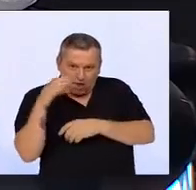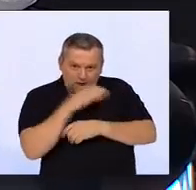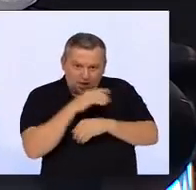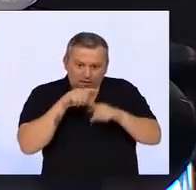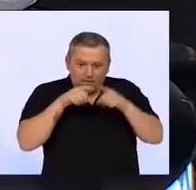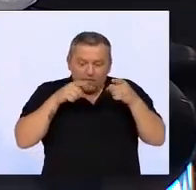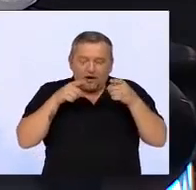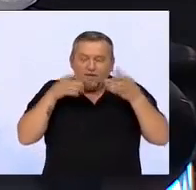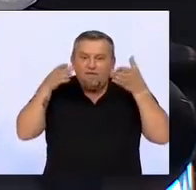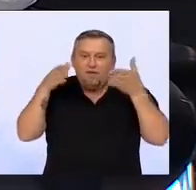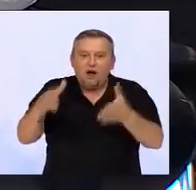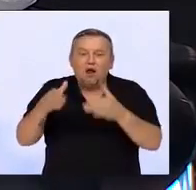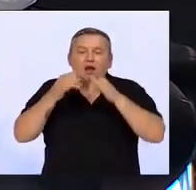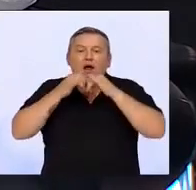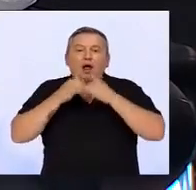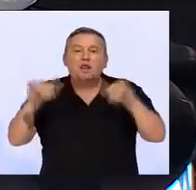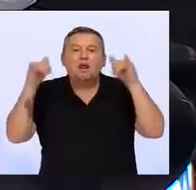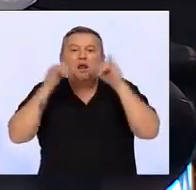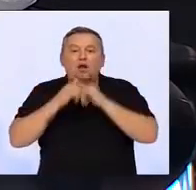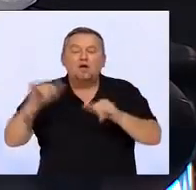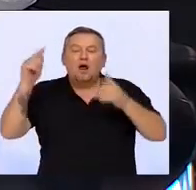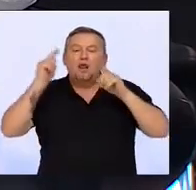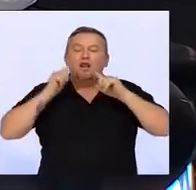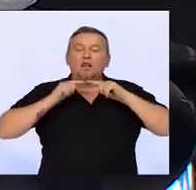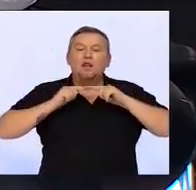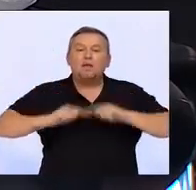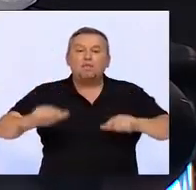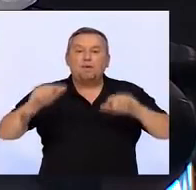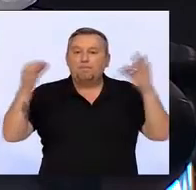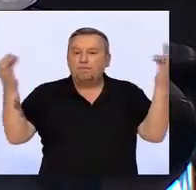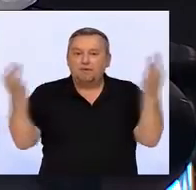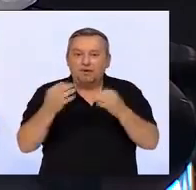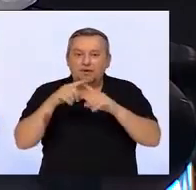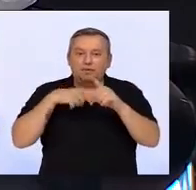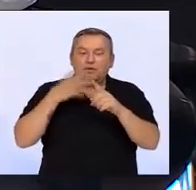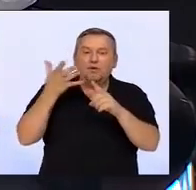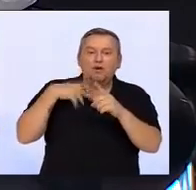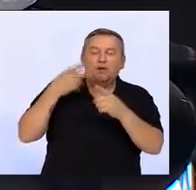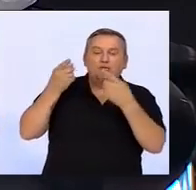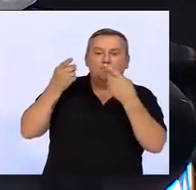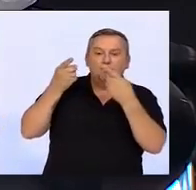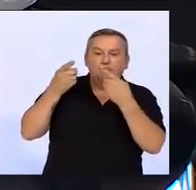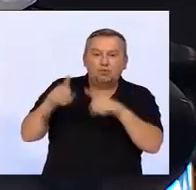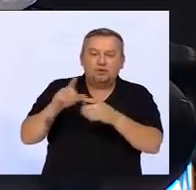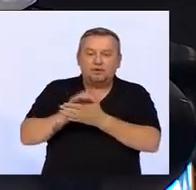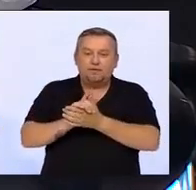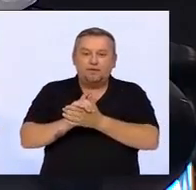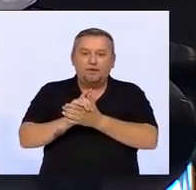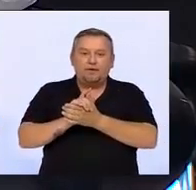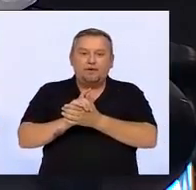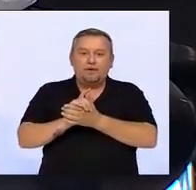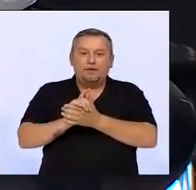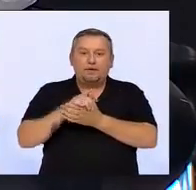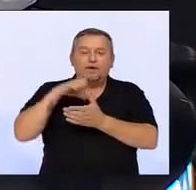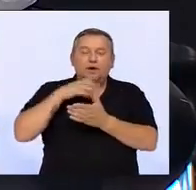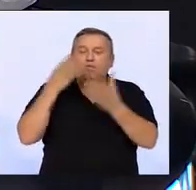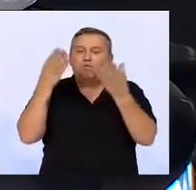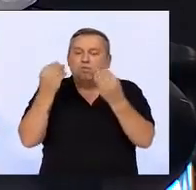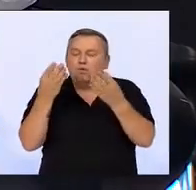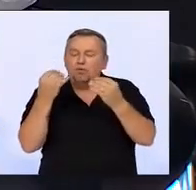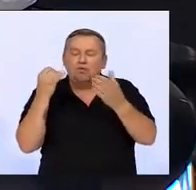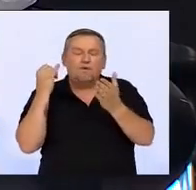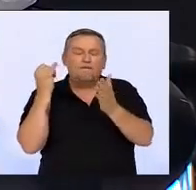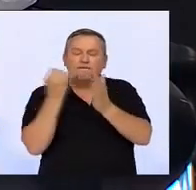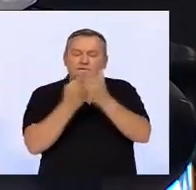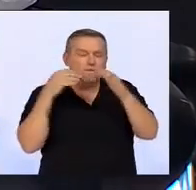da energia limpa. Por quê? Porque a gente quer participar do esforço da humanidade do combate às mudanças climáticas. Então, tem muitos investimentos que a gente tem que